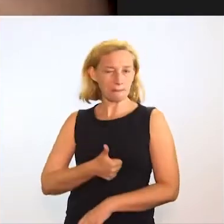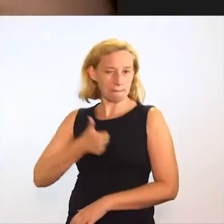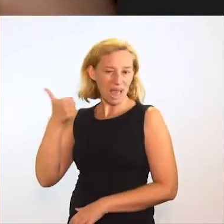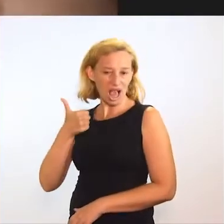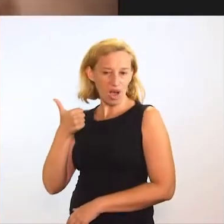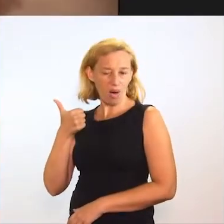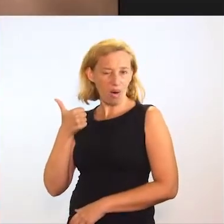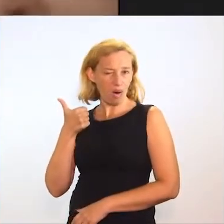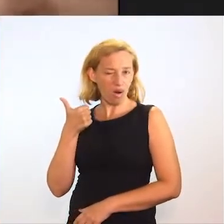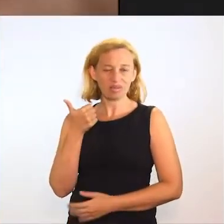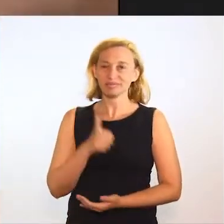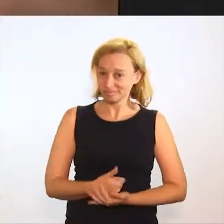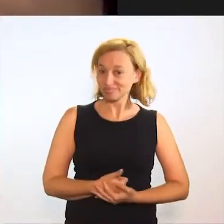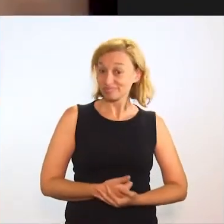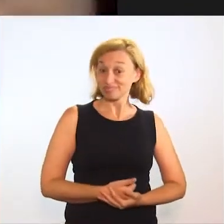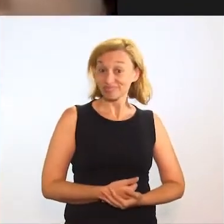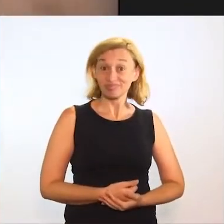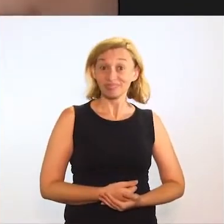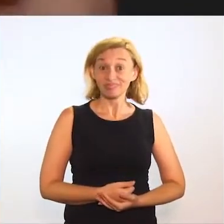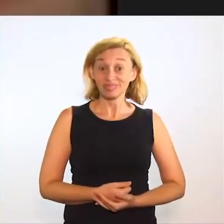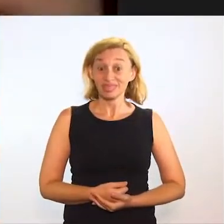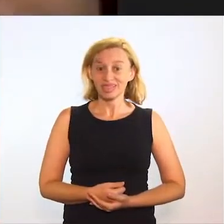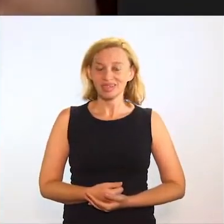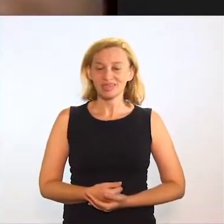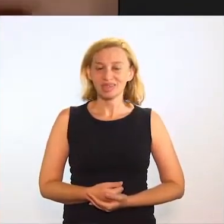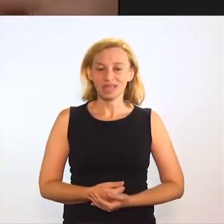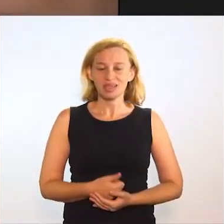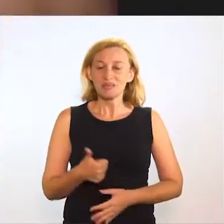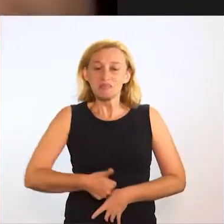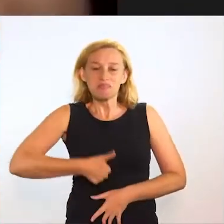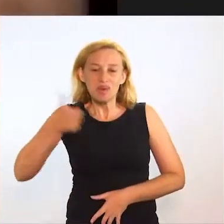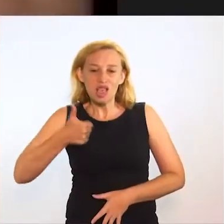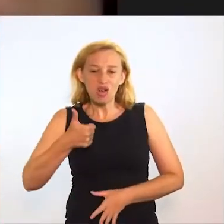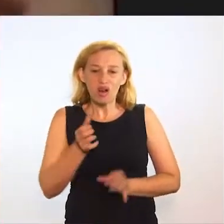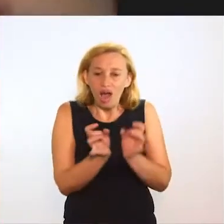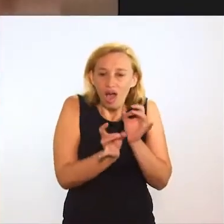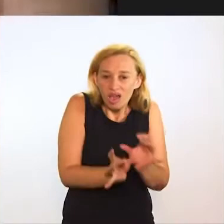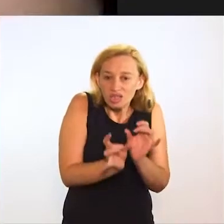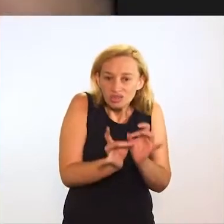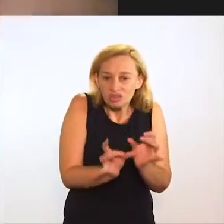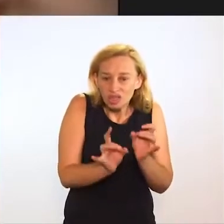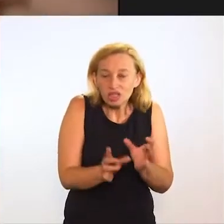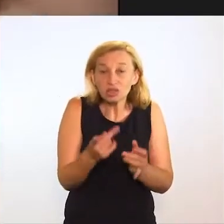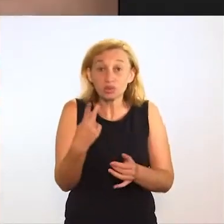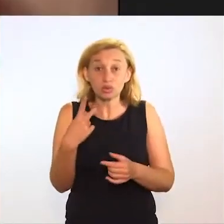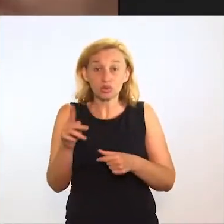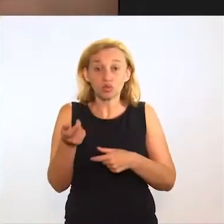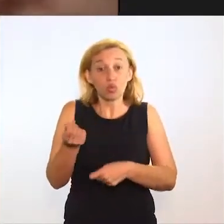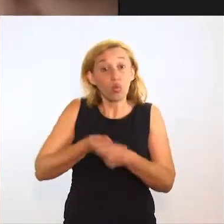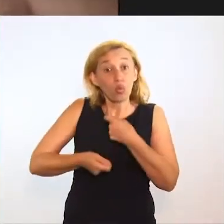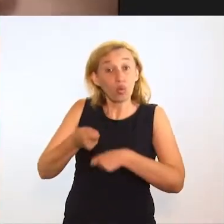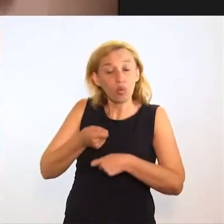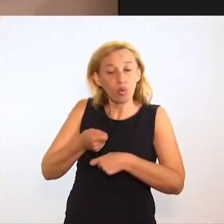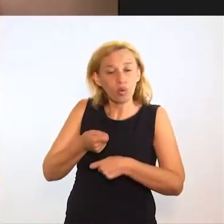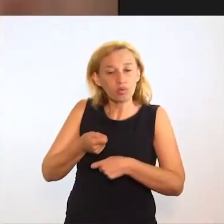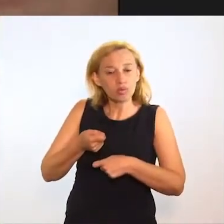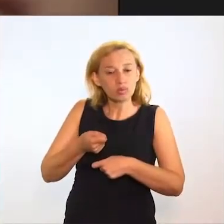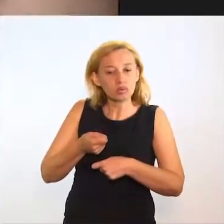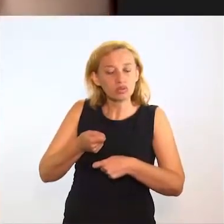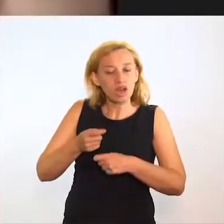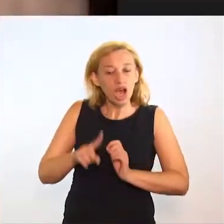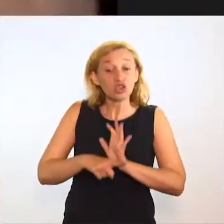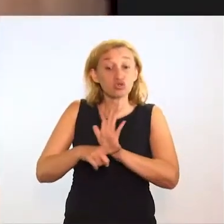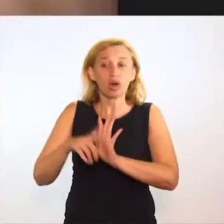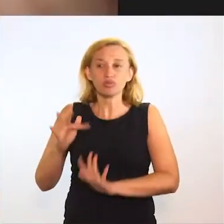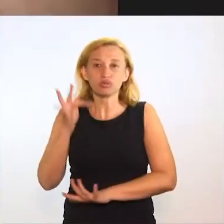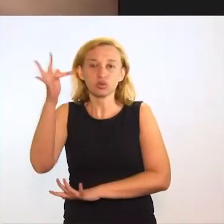uma foto melhor, né? A poder gerar, melhorar suas vendas, os seus negócios, e